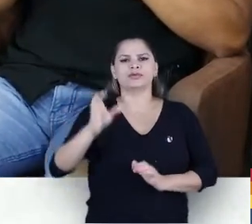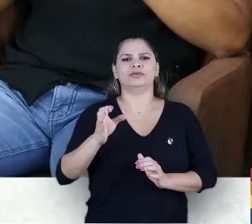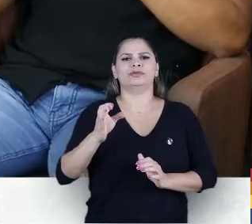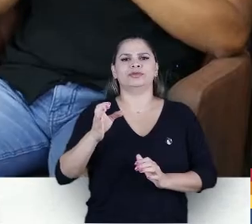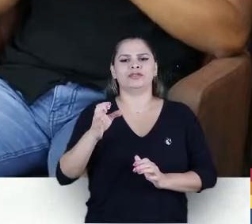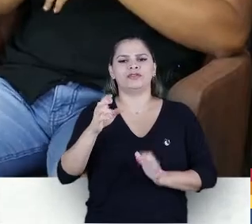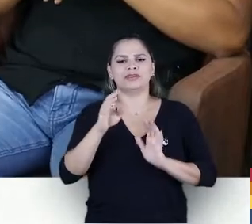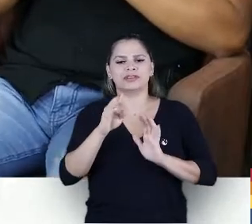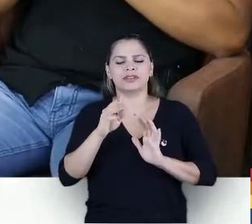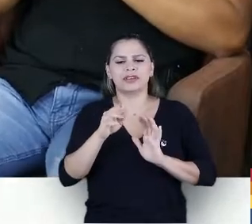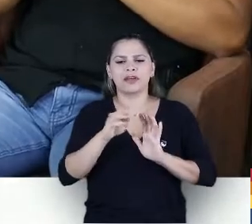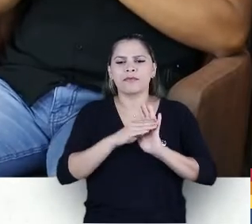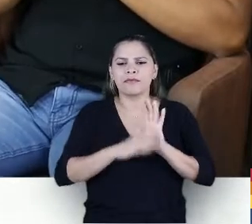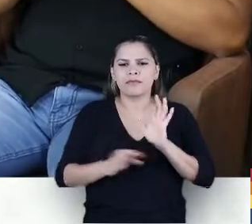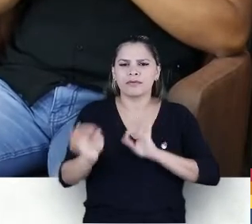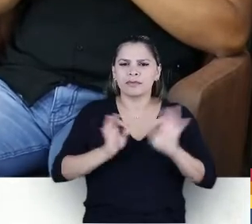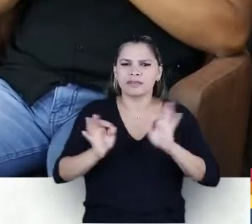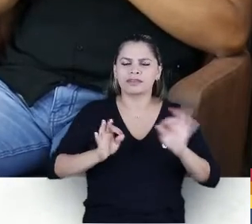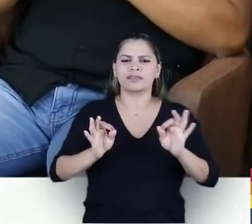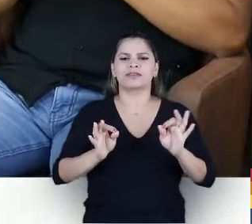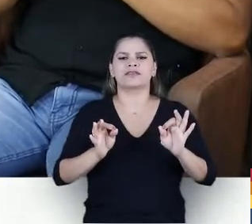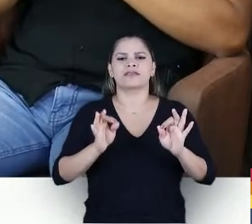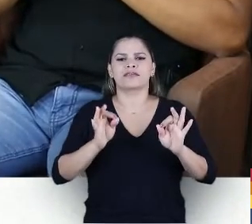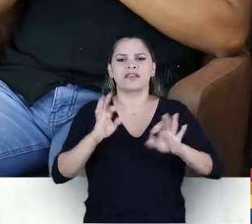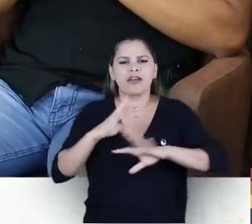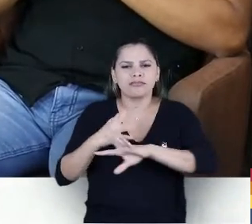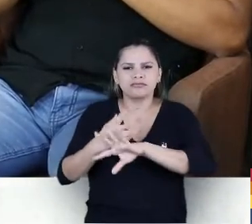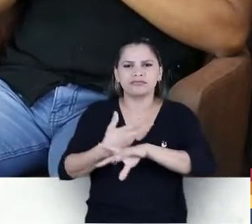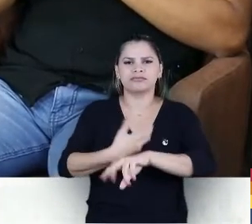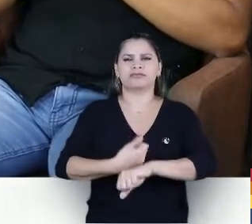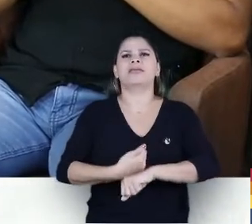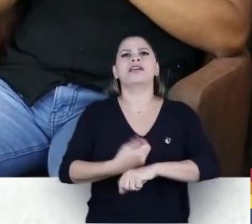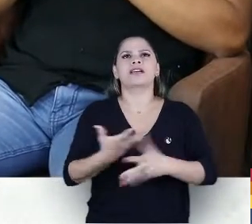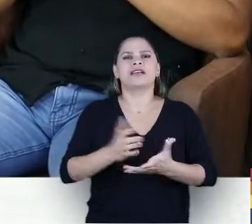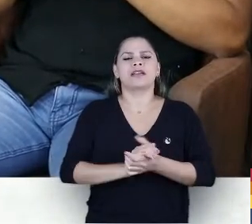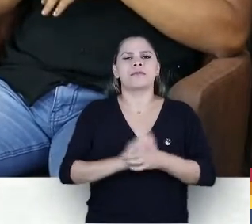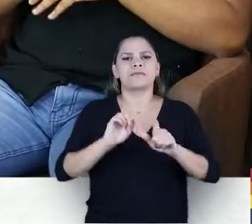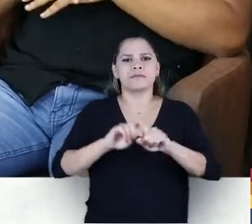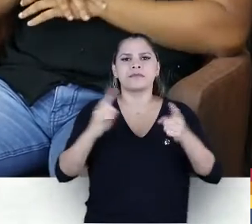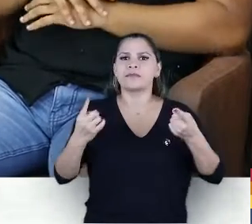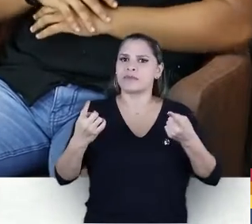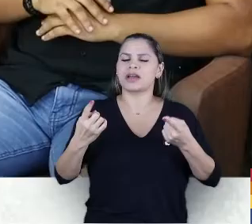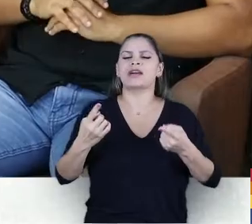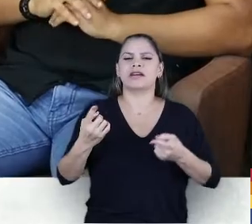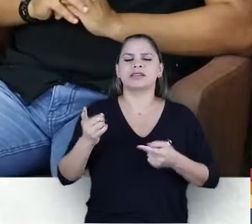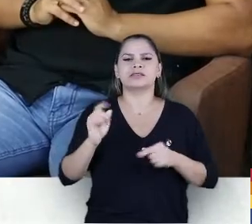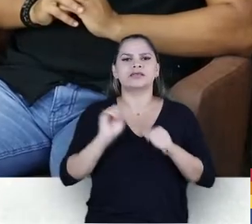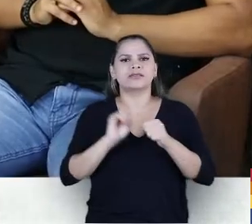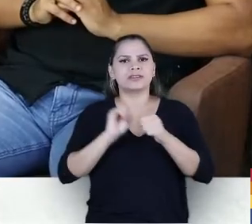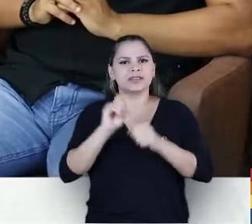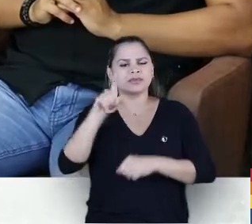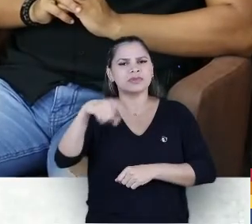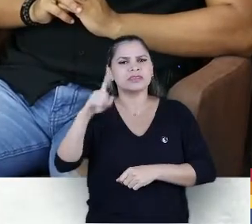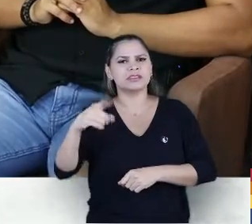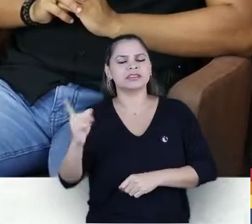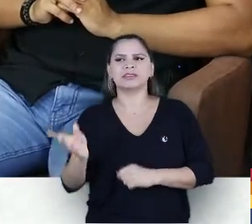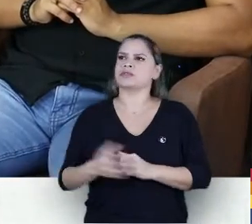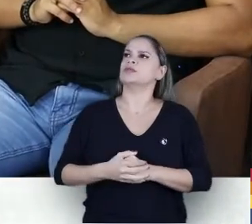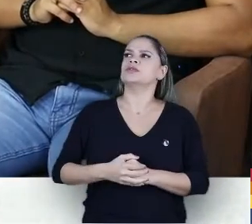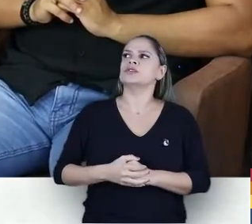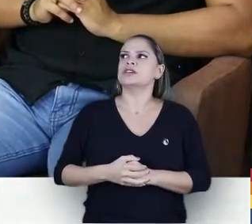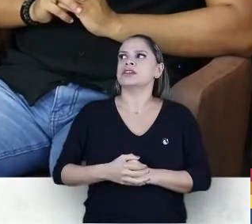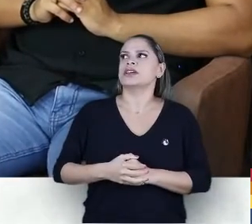amiga, vamos aqui citar nos exemplos, na sala de aula. E aí isso chama a atenção dos alunos. Os alunos percebem que, olha, tem narrador